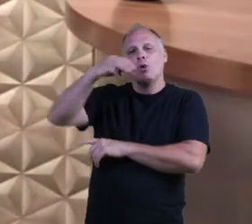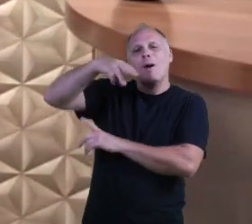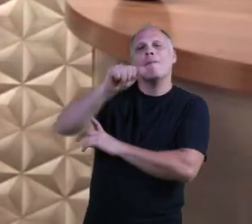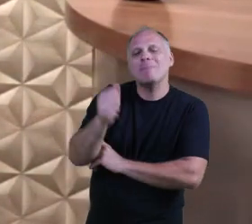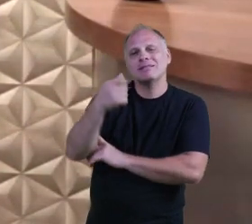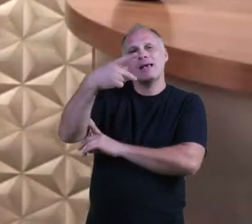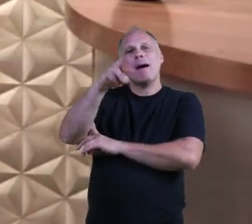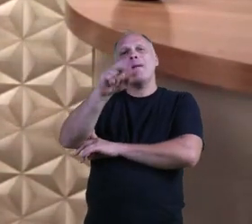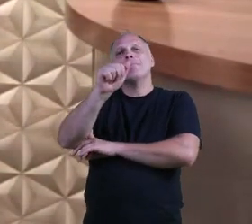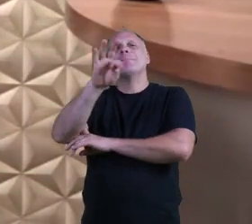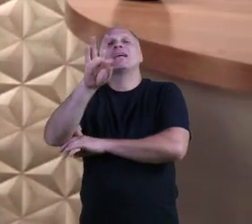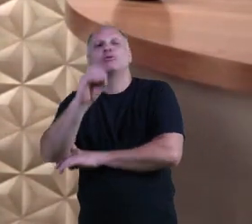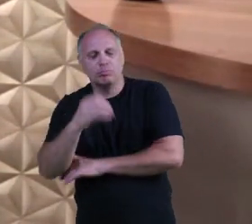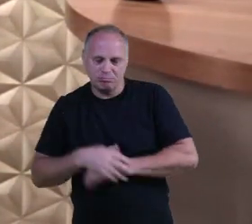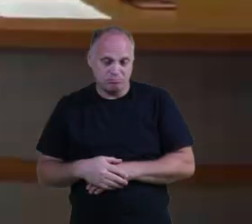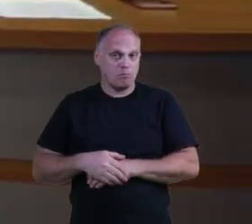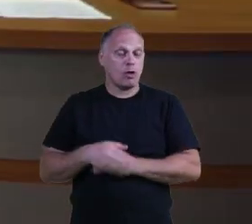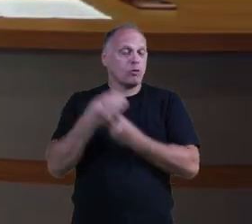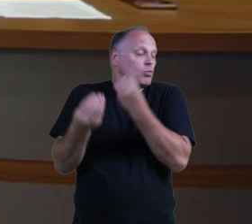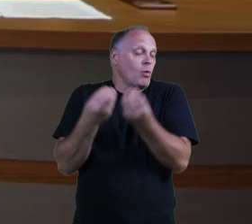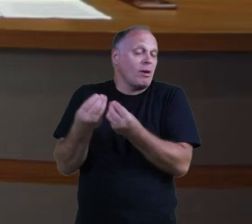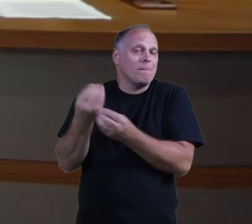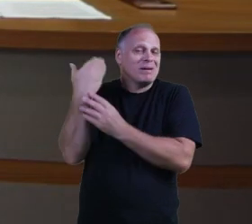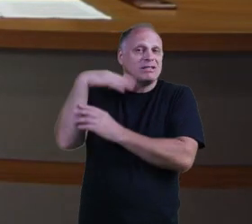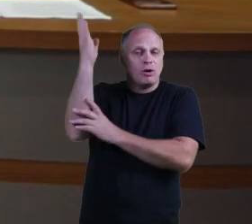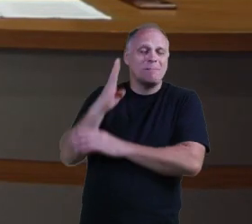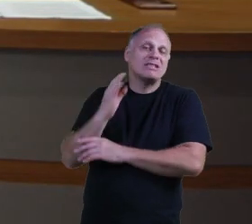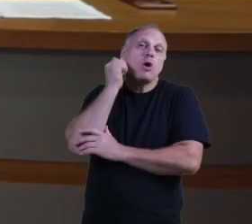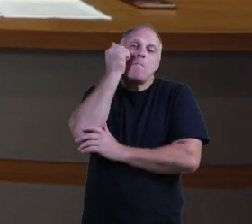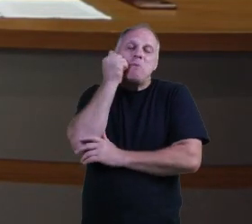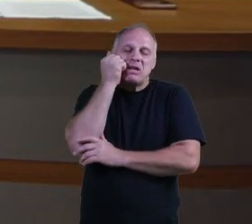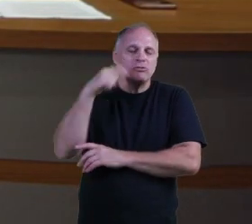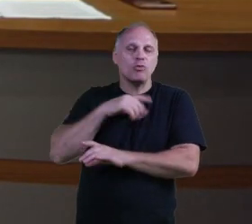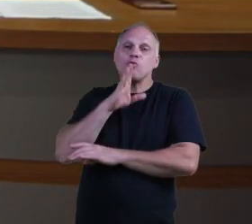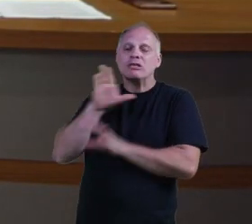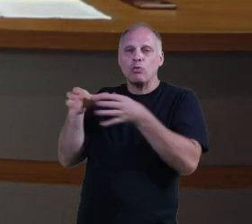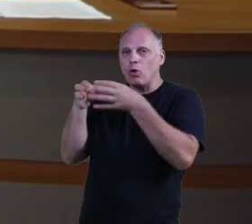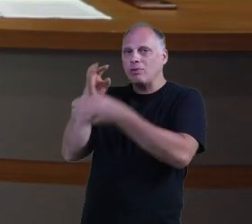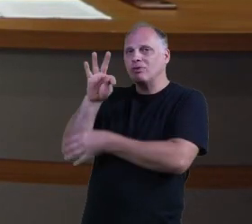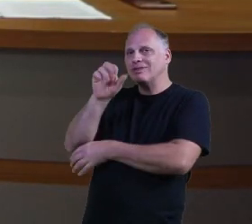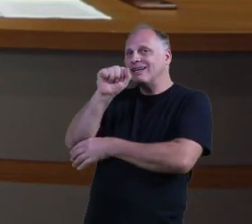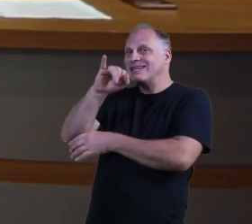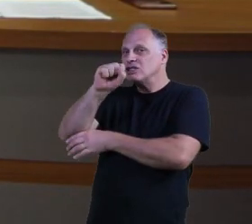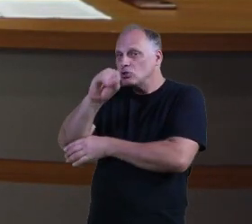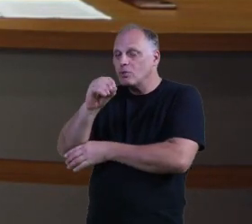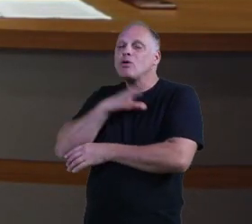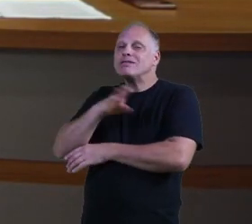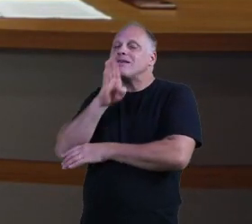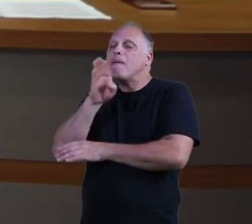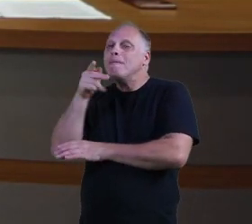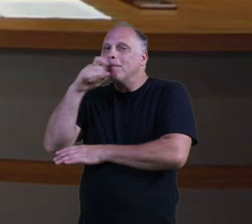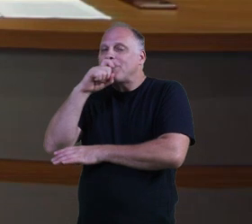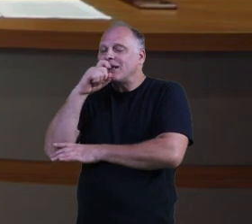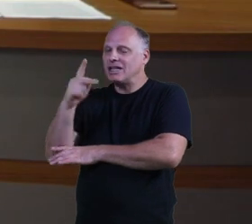E conseguiu. Consegui fazer isso. Né? Realizou o teu sonho. E a tua trajetória com o Tom Astral? Vamos contar essa história também,